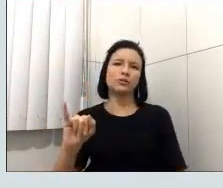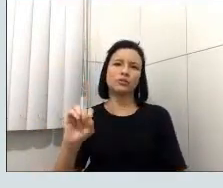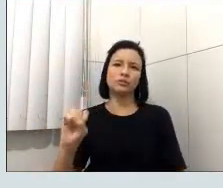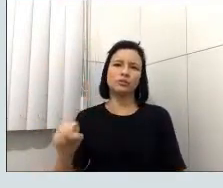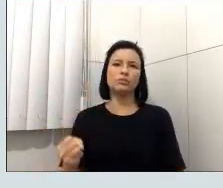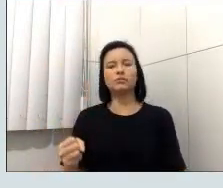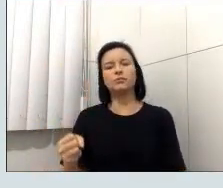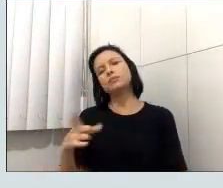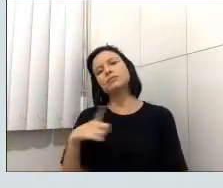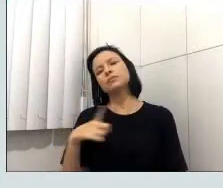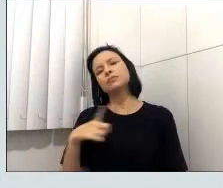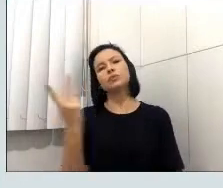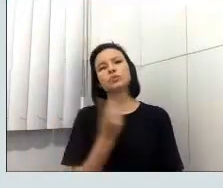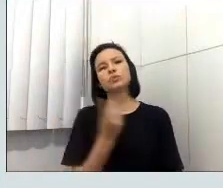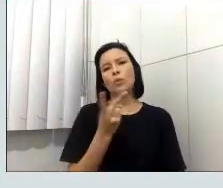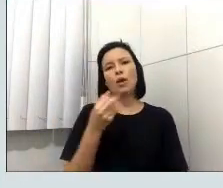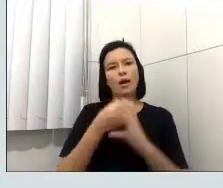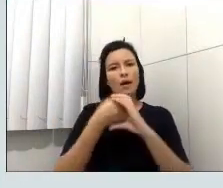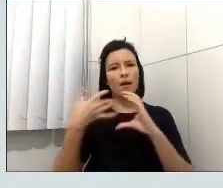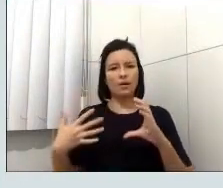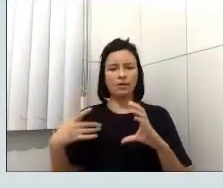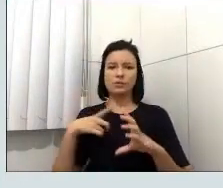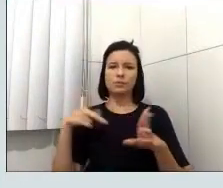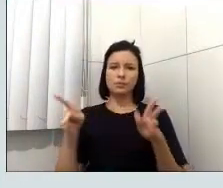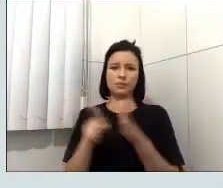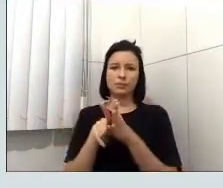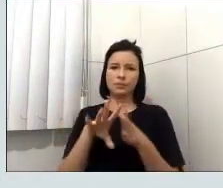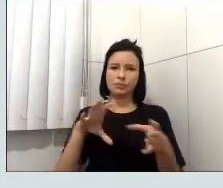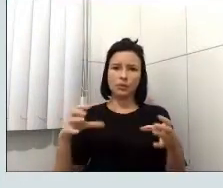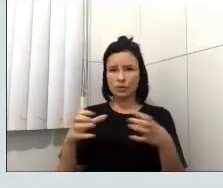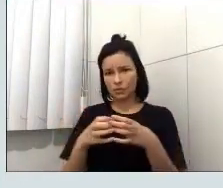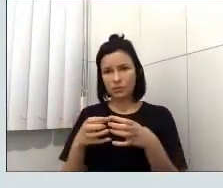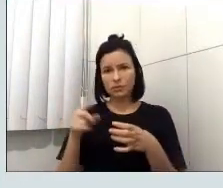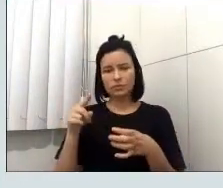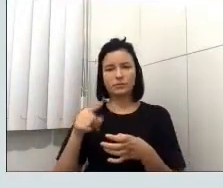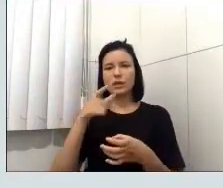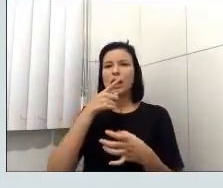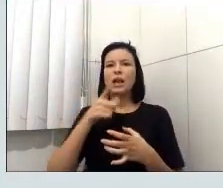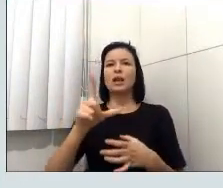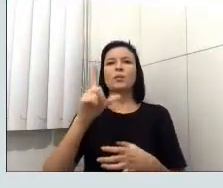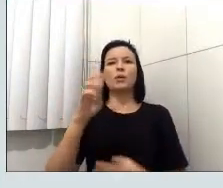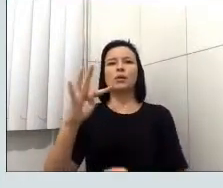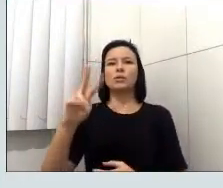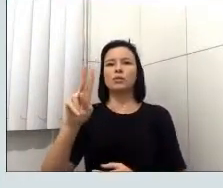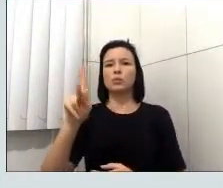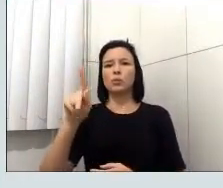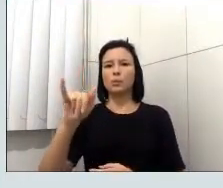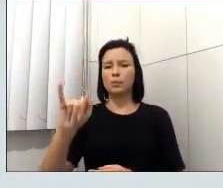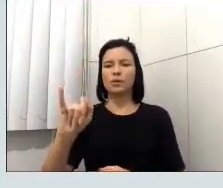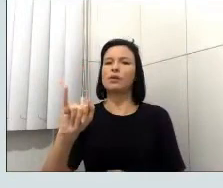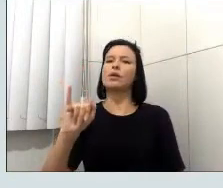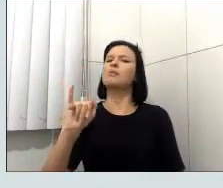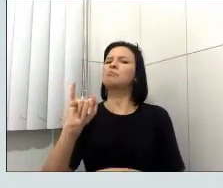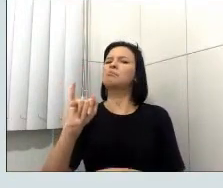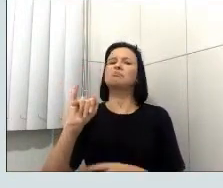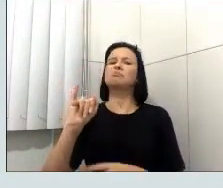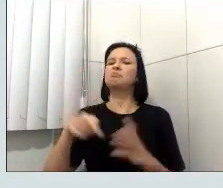Duas características dos povos de matrizes da língua tupi. A primeira é que eles